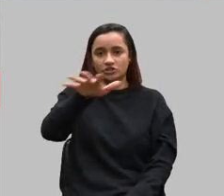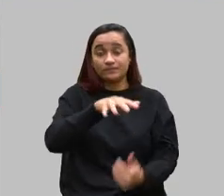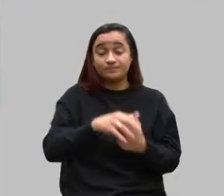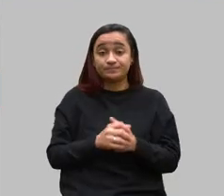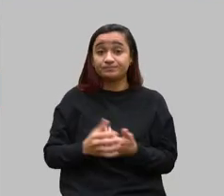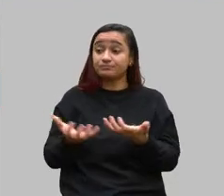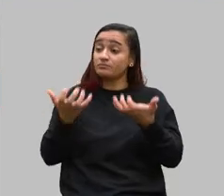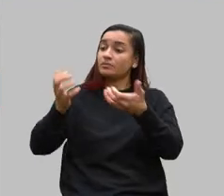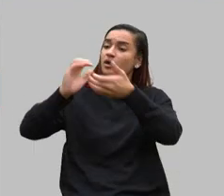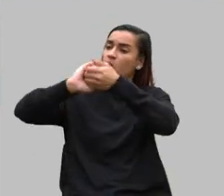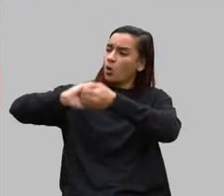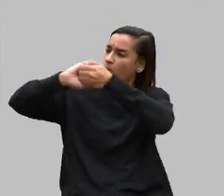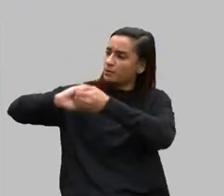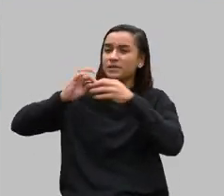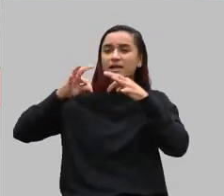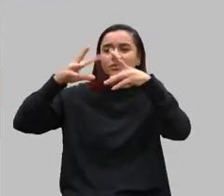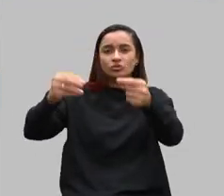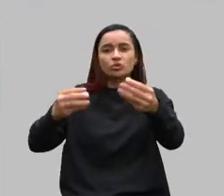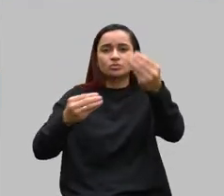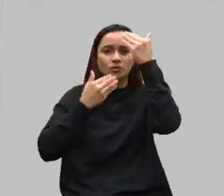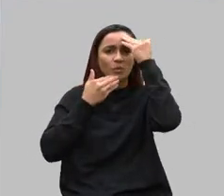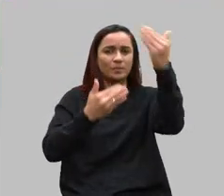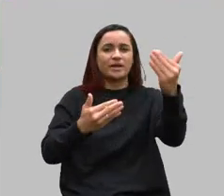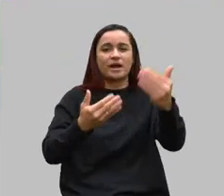todos e muito obrigado bom